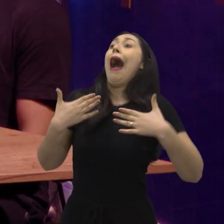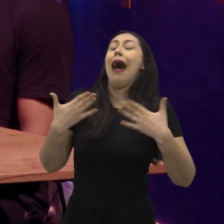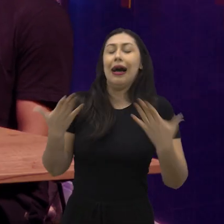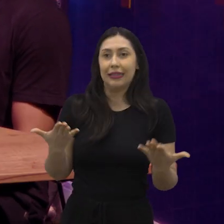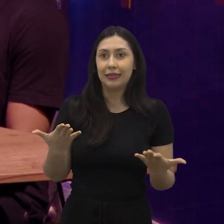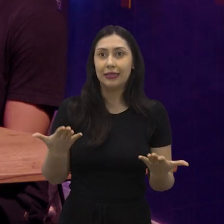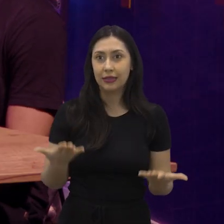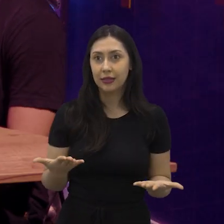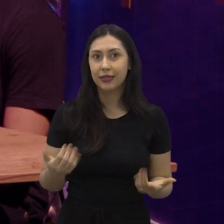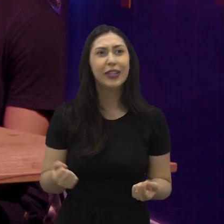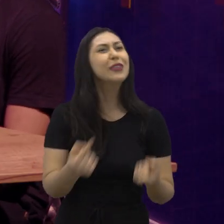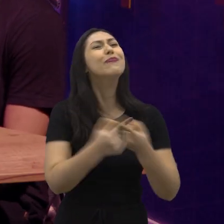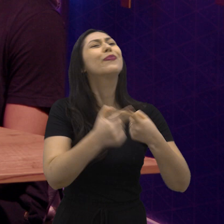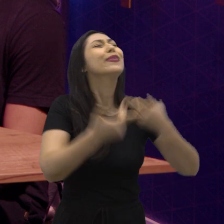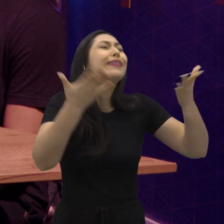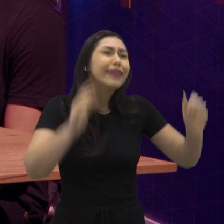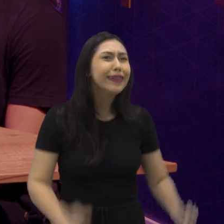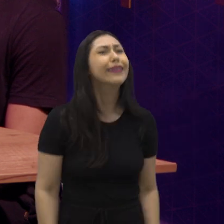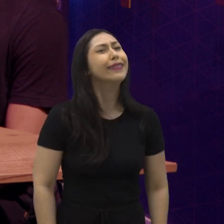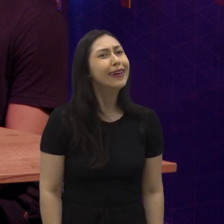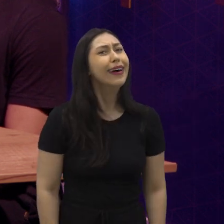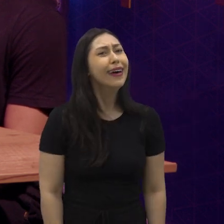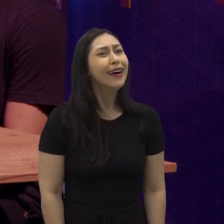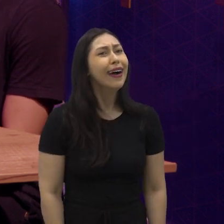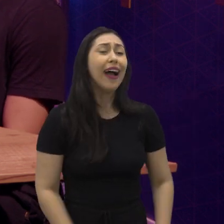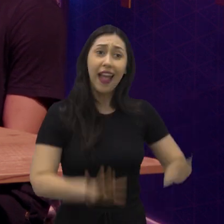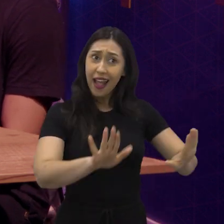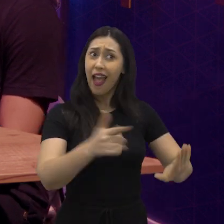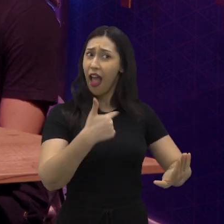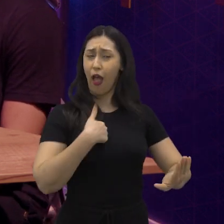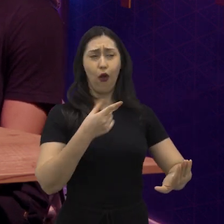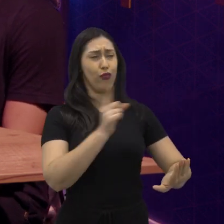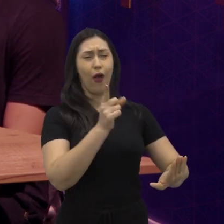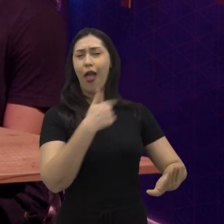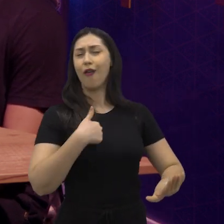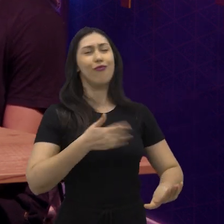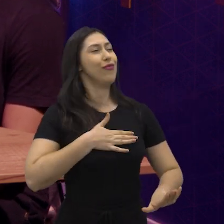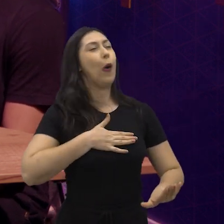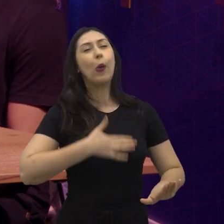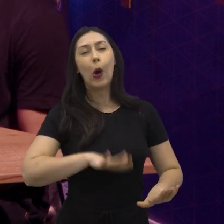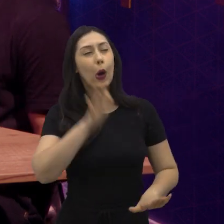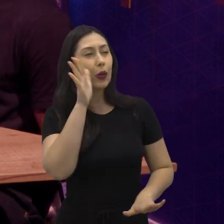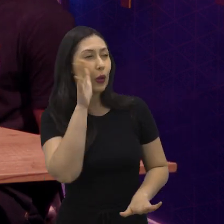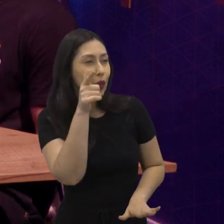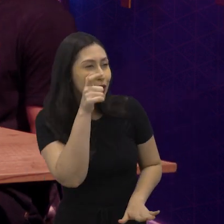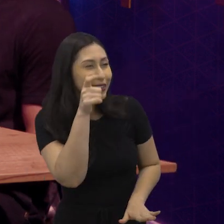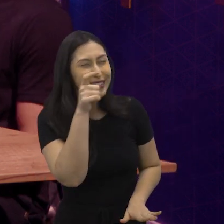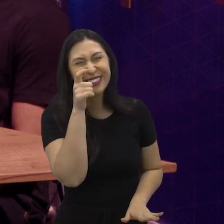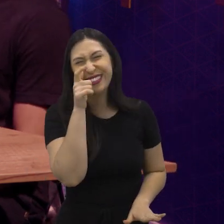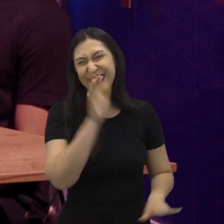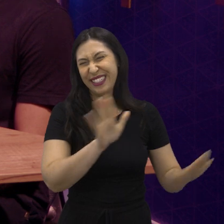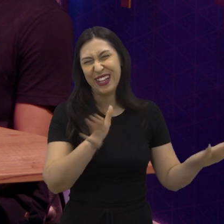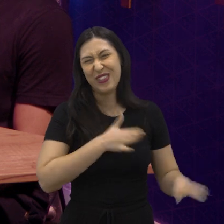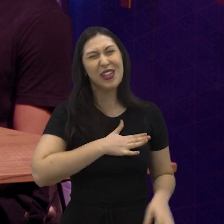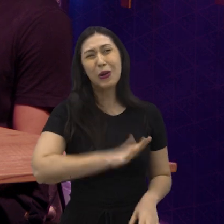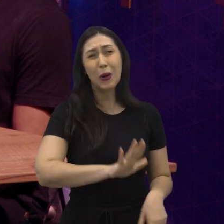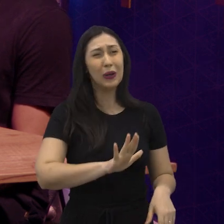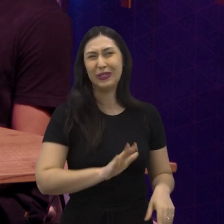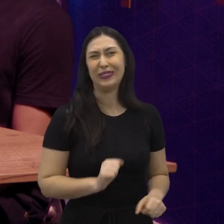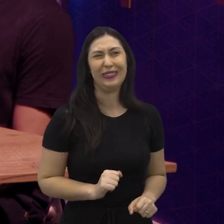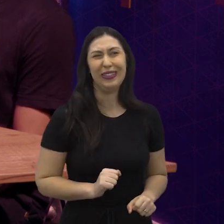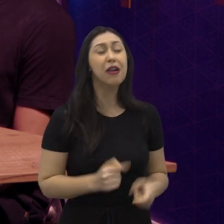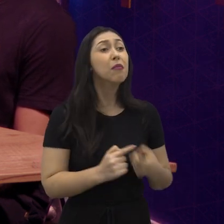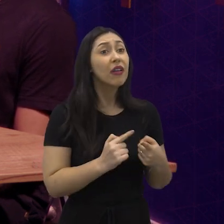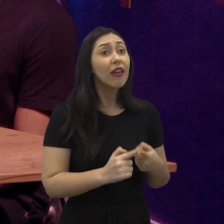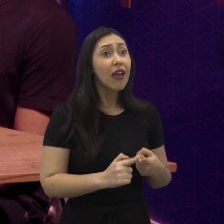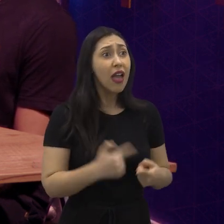e a gente dá um pulo, né? Por que a gente faz isso com a gente, né? Inclusive, eu não me incluo nisso, não sempre, porque eu evito assistir filmes de terror